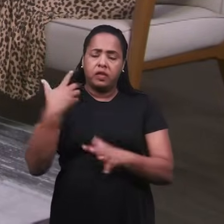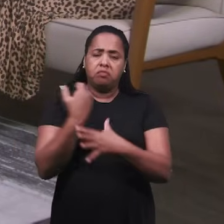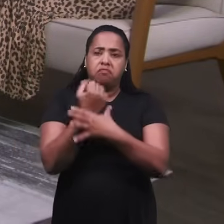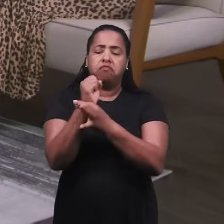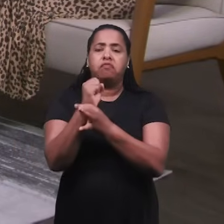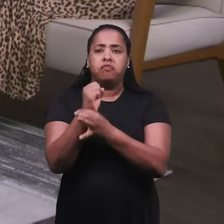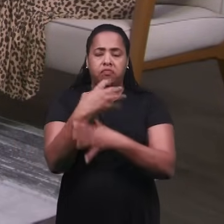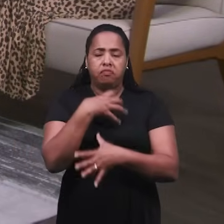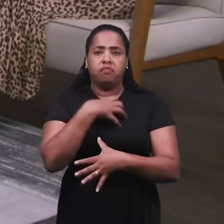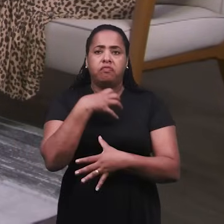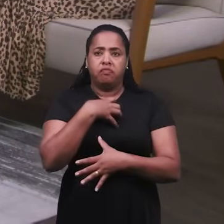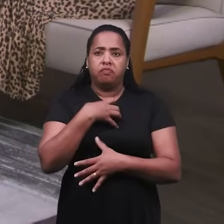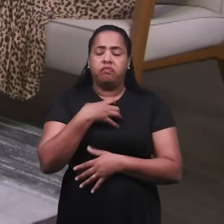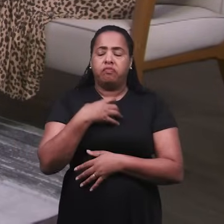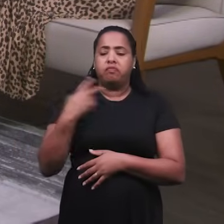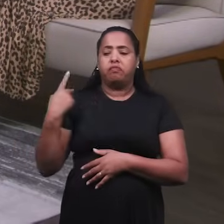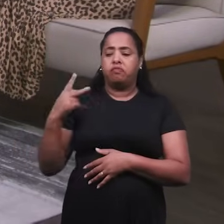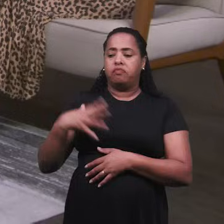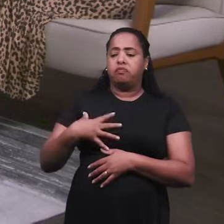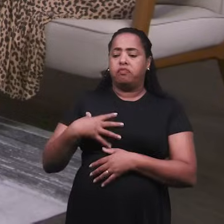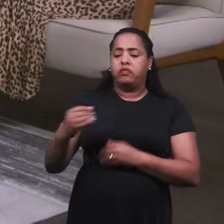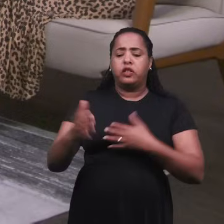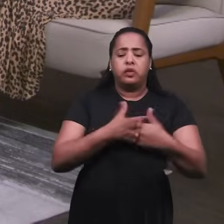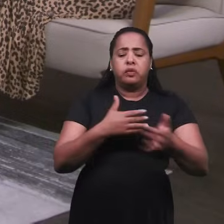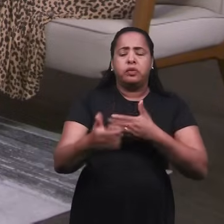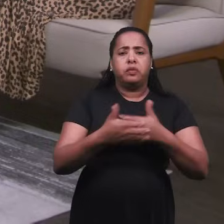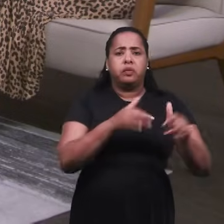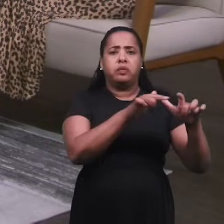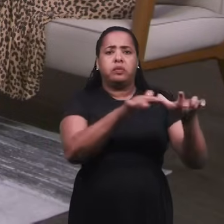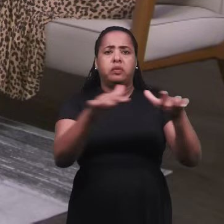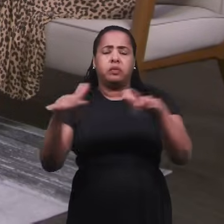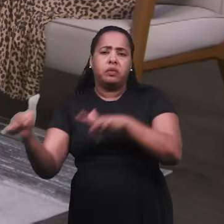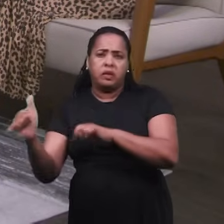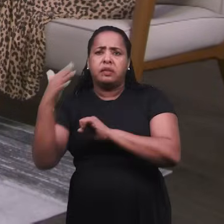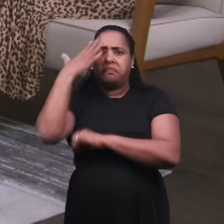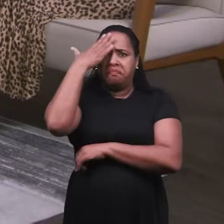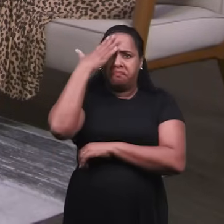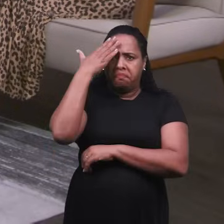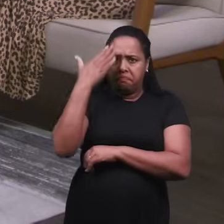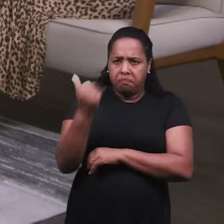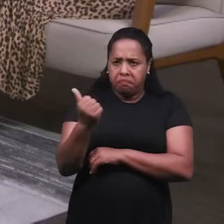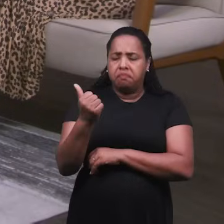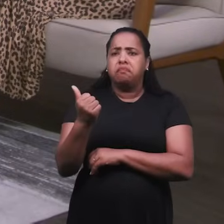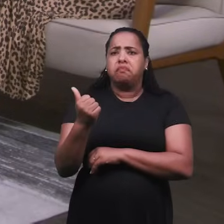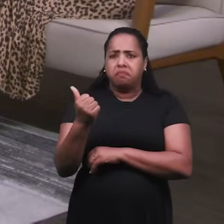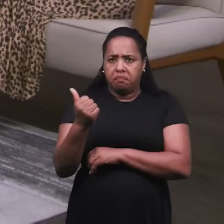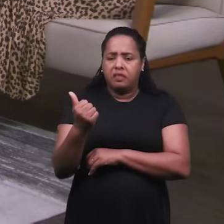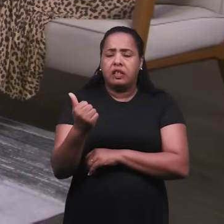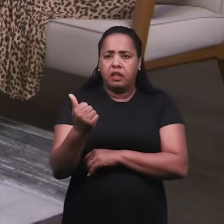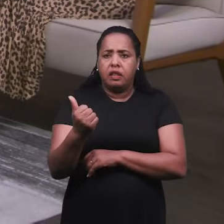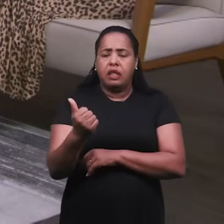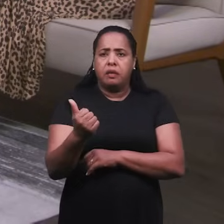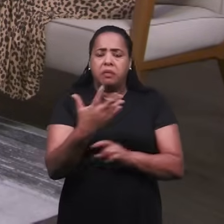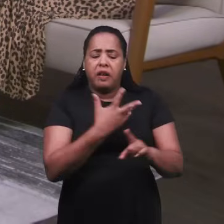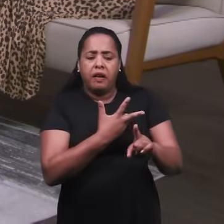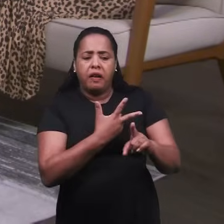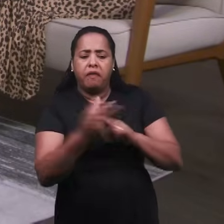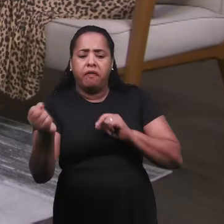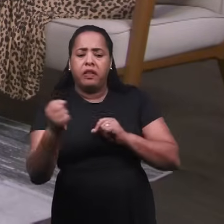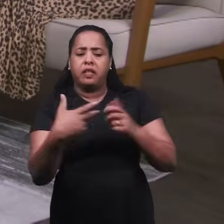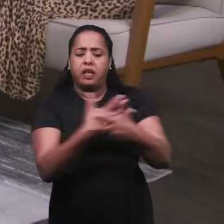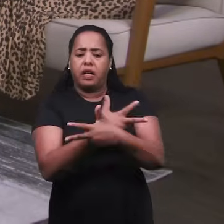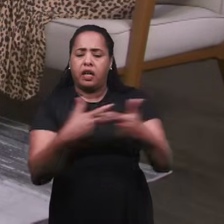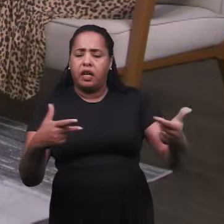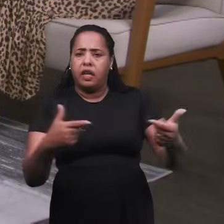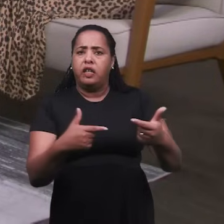fica segura de que o seu filho, onde quer que esteja, ele vai saber combater aquilo que